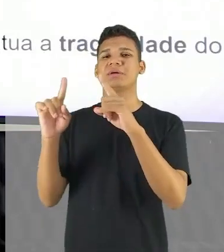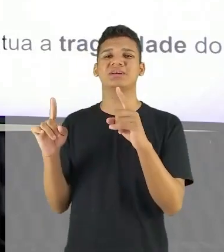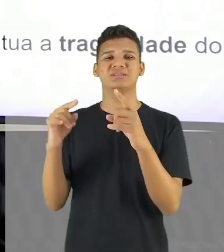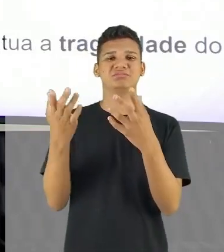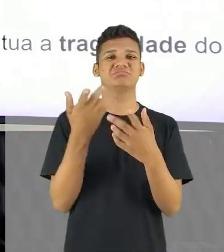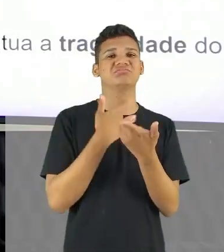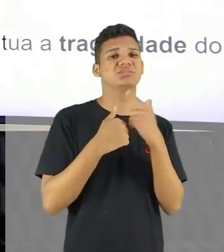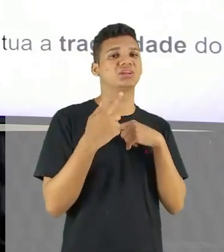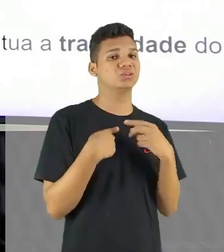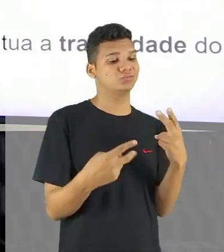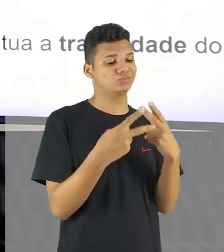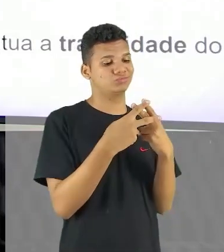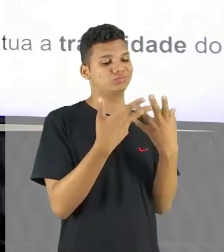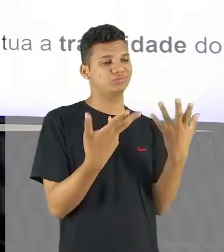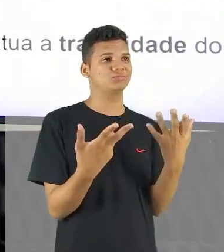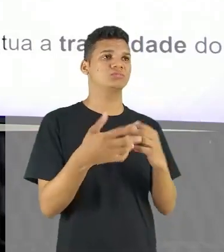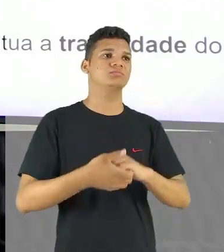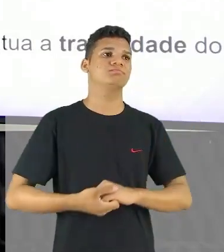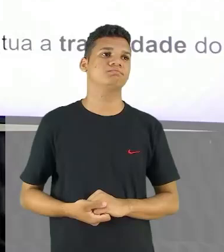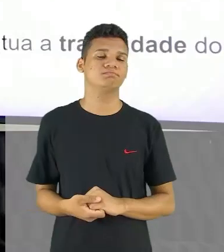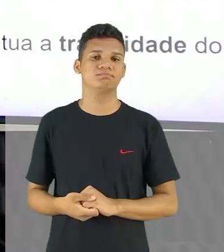presos em gaiolas. Eu sou